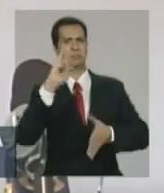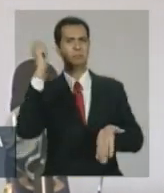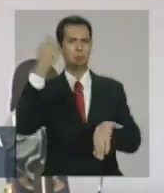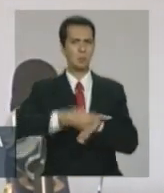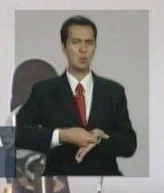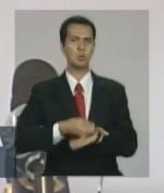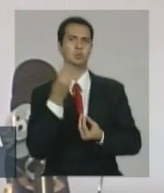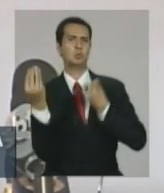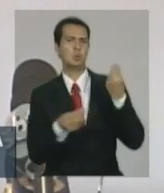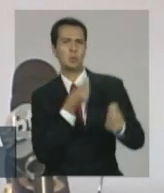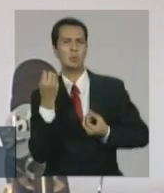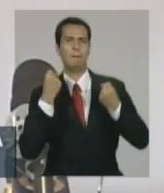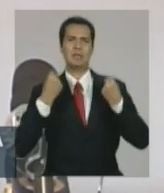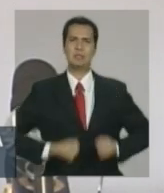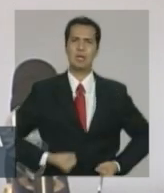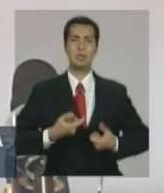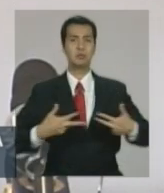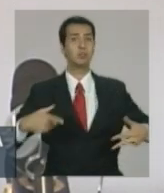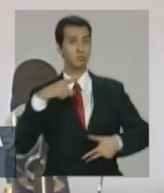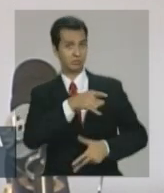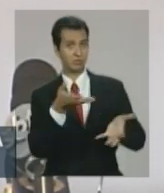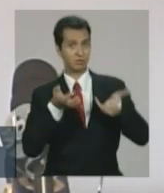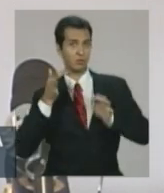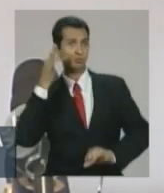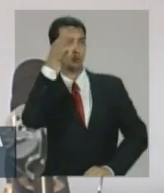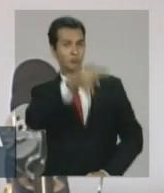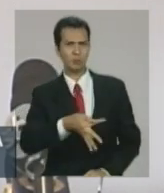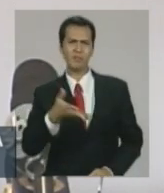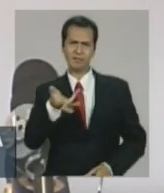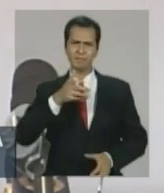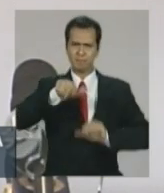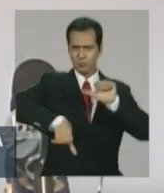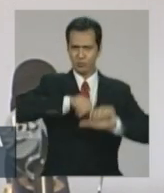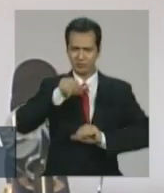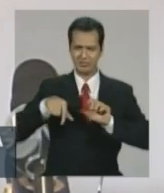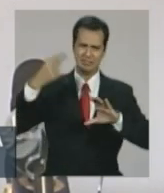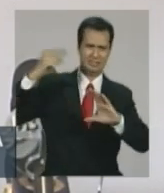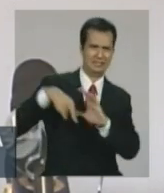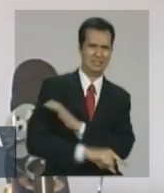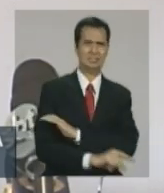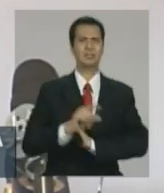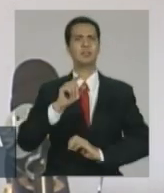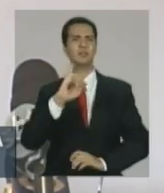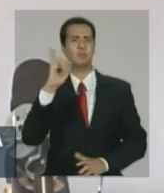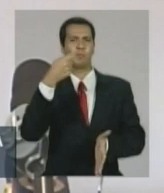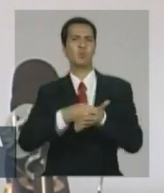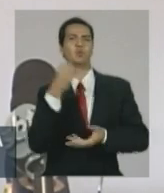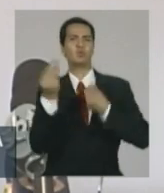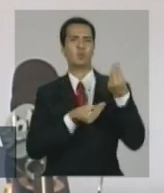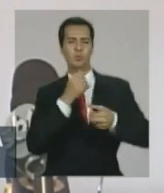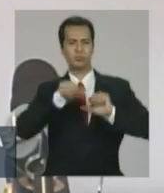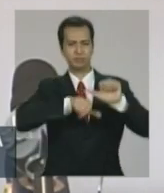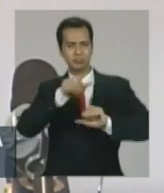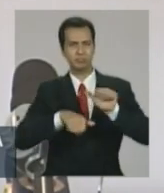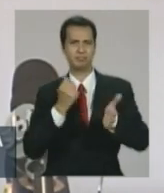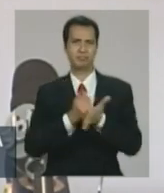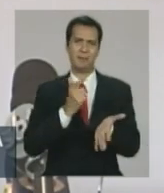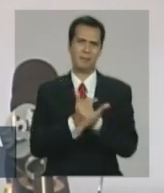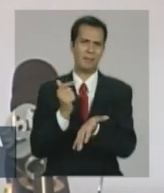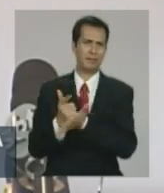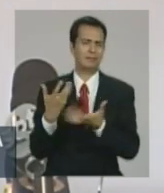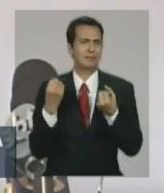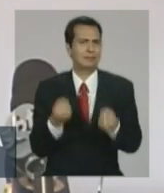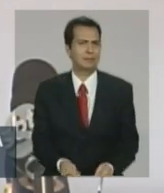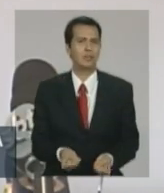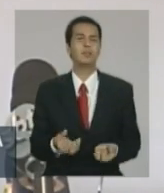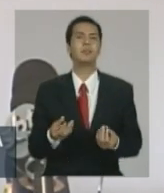nesse conjunto de medidas ou no futuro, fazer uma mudança mais profunda no sistema tributário, como pede o empresário? Olha, eu vou te dizer uma